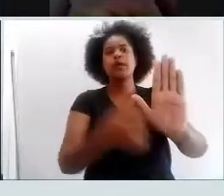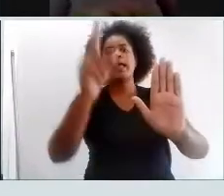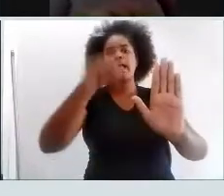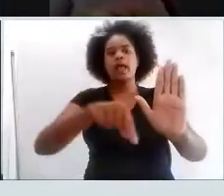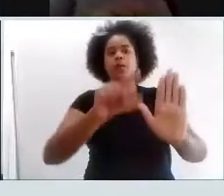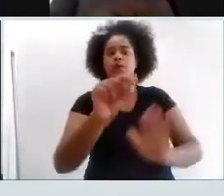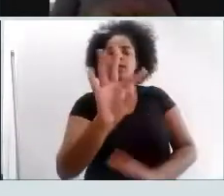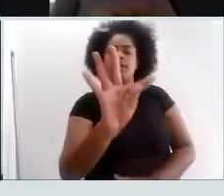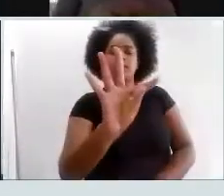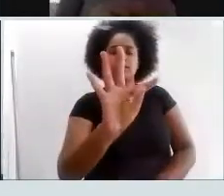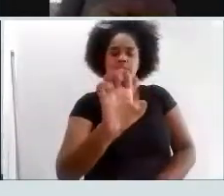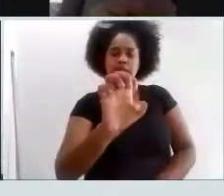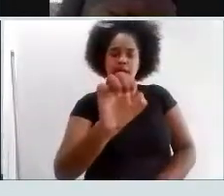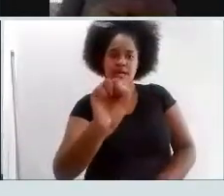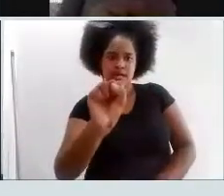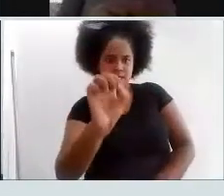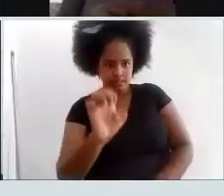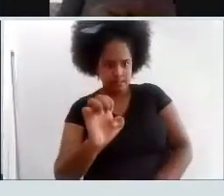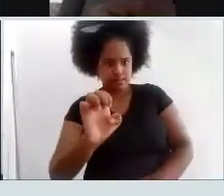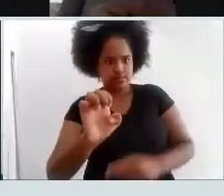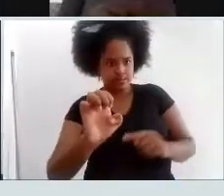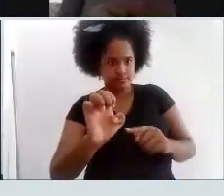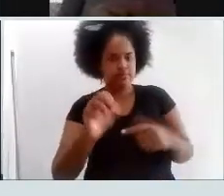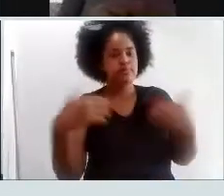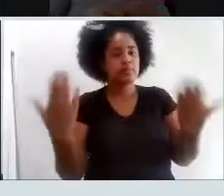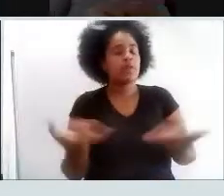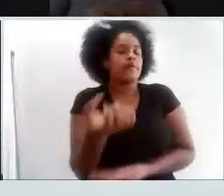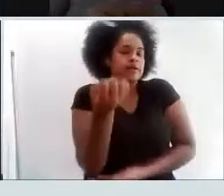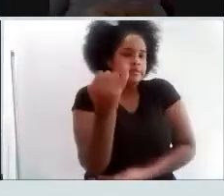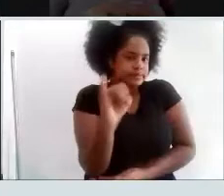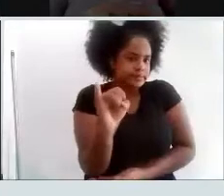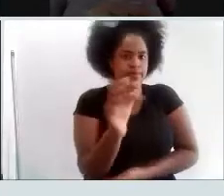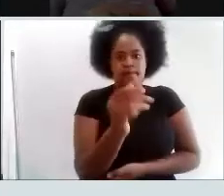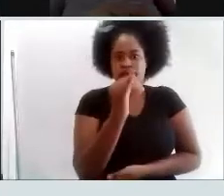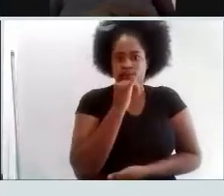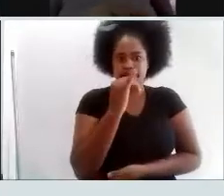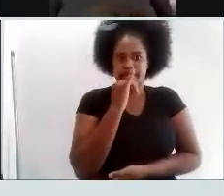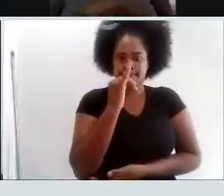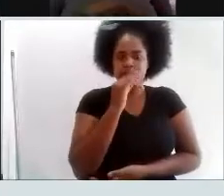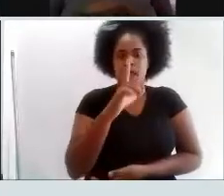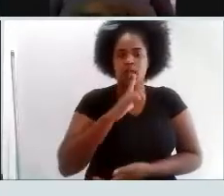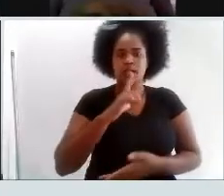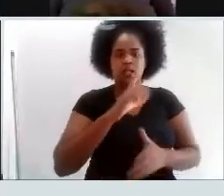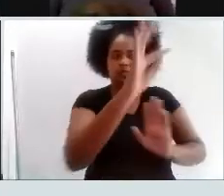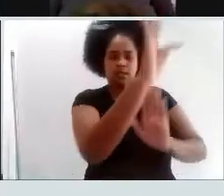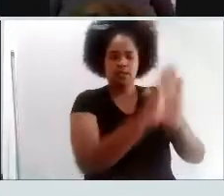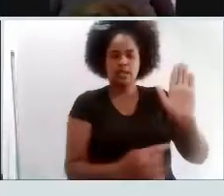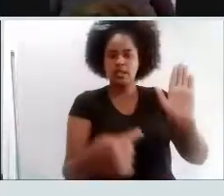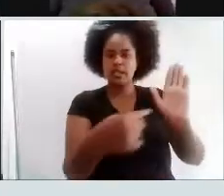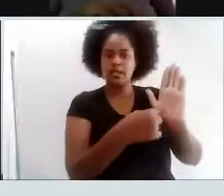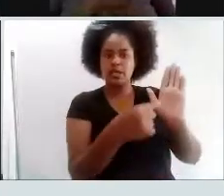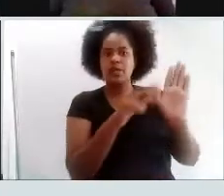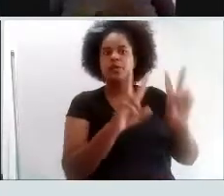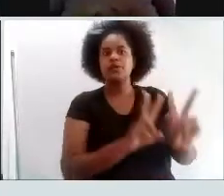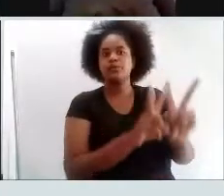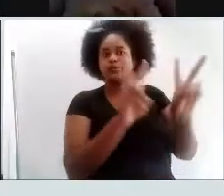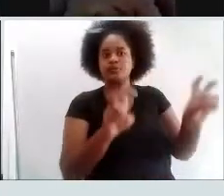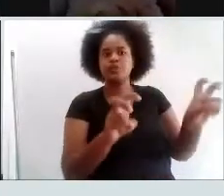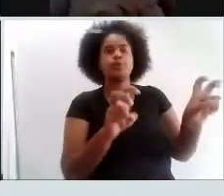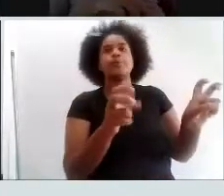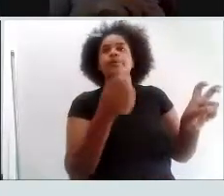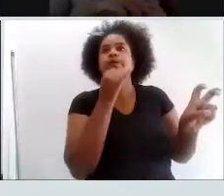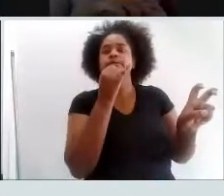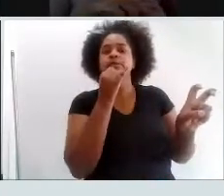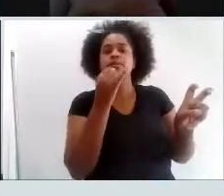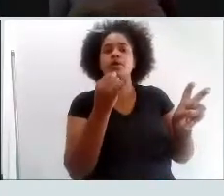uma tese sobre isso. Então, se, por exemplo, a gente tem uma redação lá que fale sobre as novas configurações de trabalho